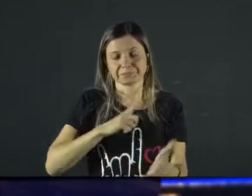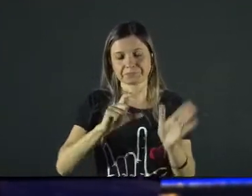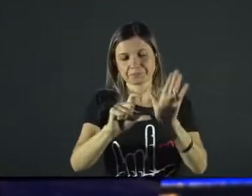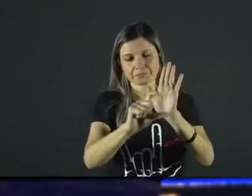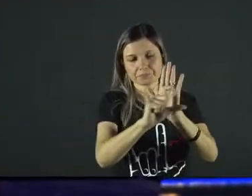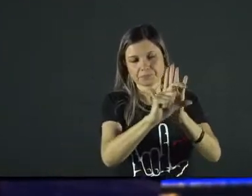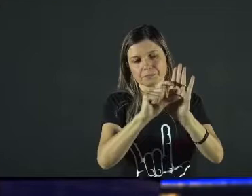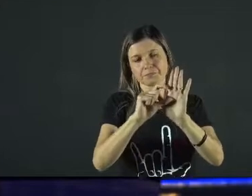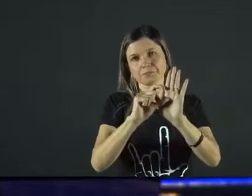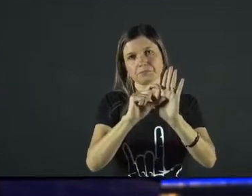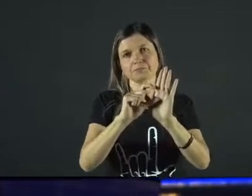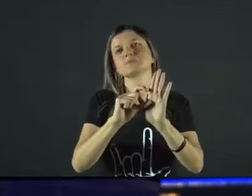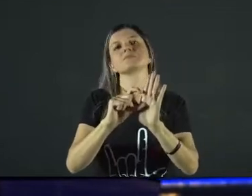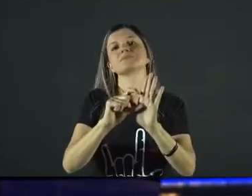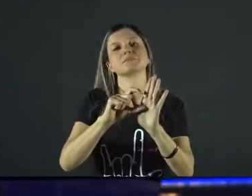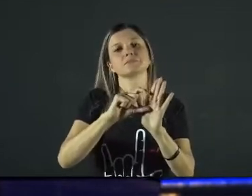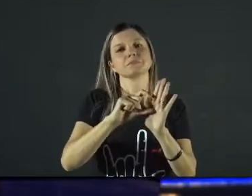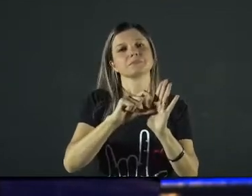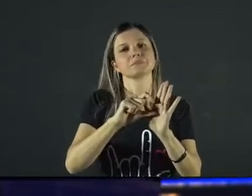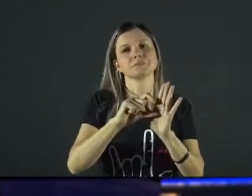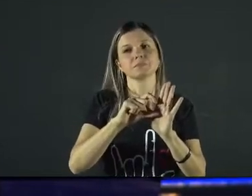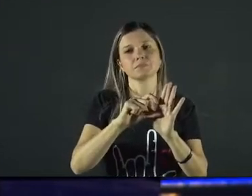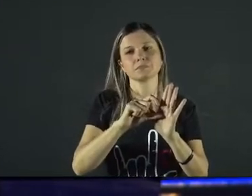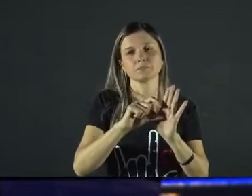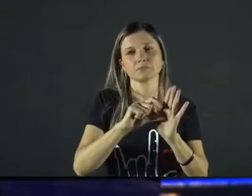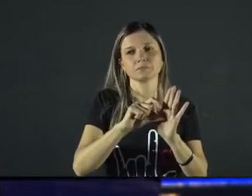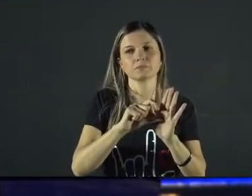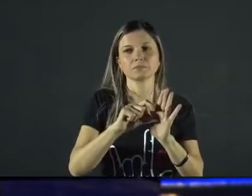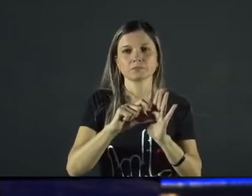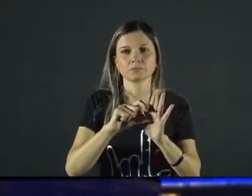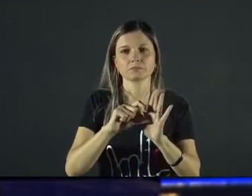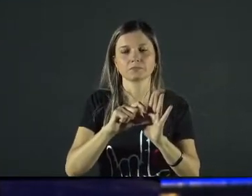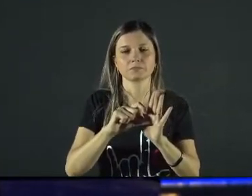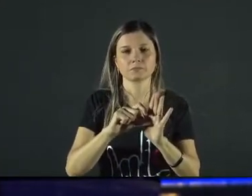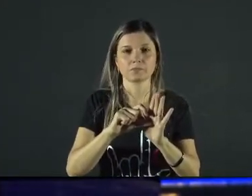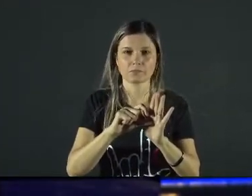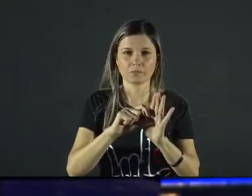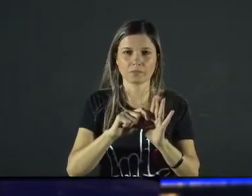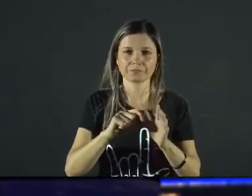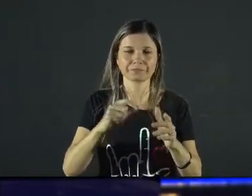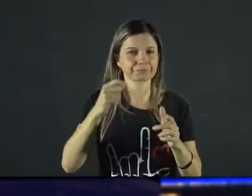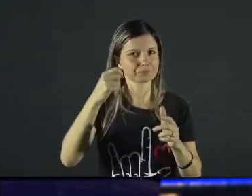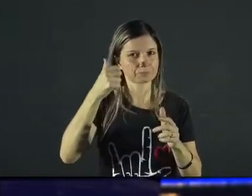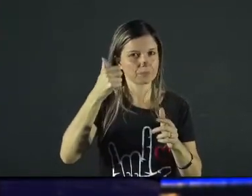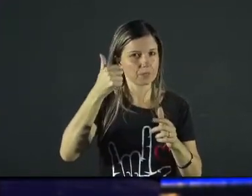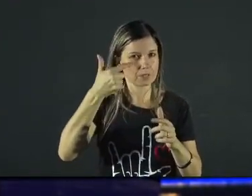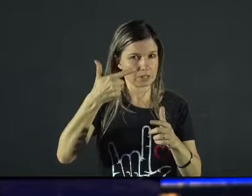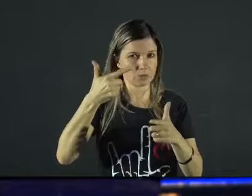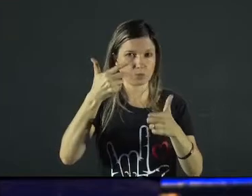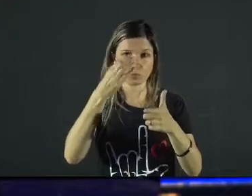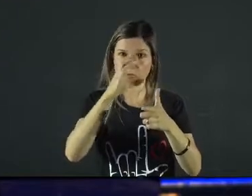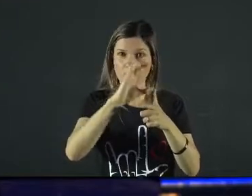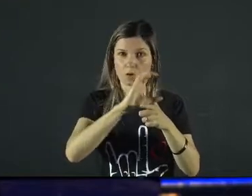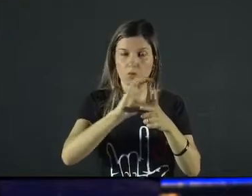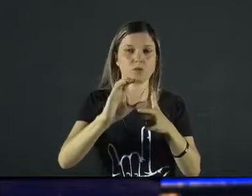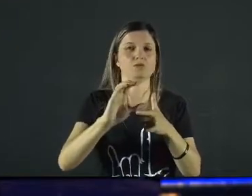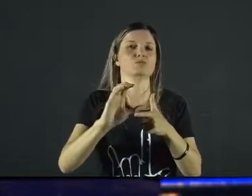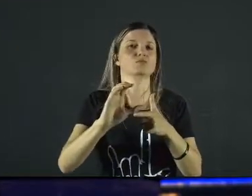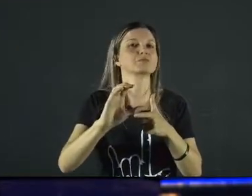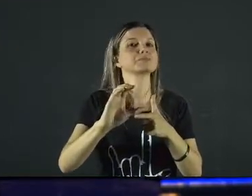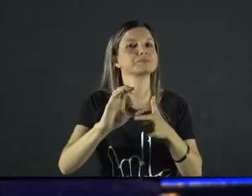versículo, eu vou só citar para você, que está em 2 Coríntios, segunda carta do apóstolo Paulo, que ele